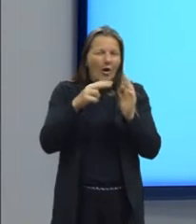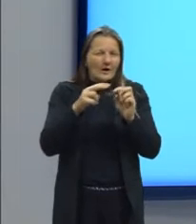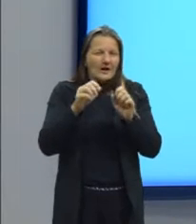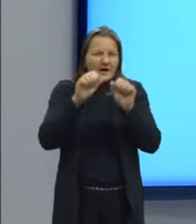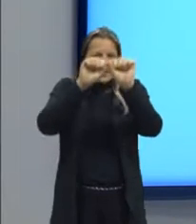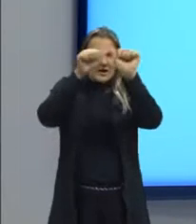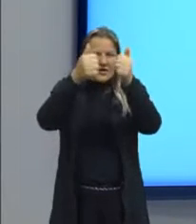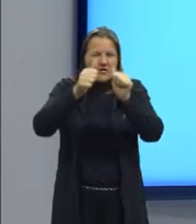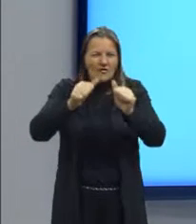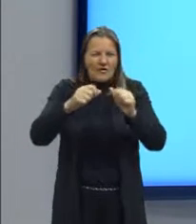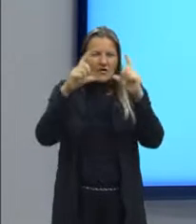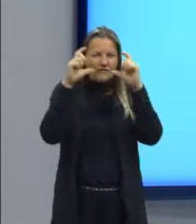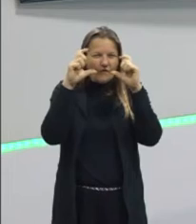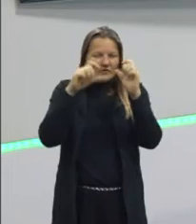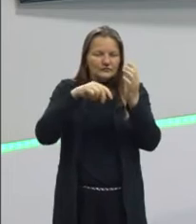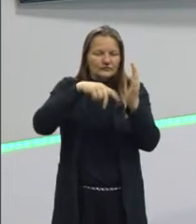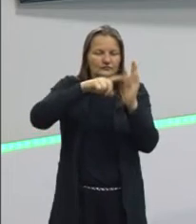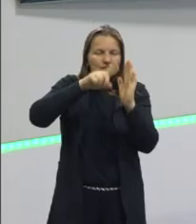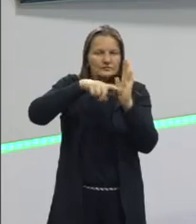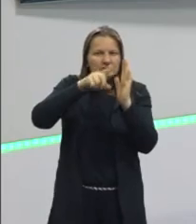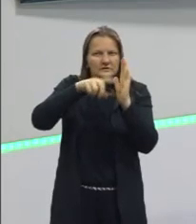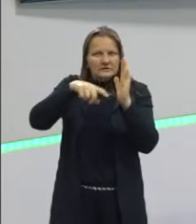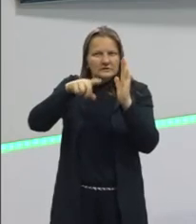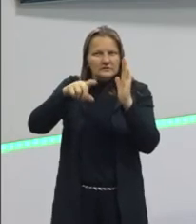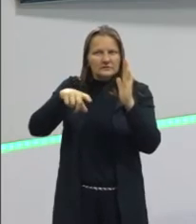esses risquinhos aqui